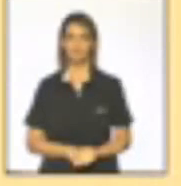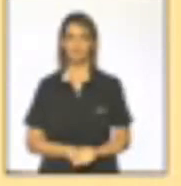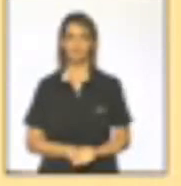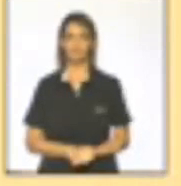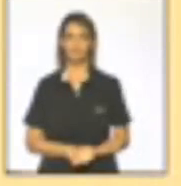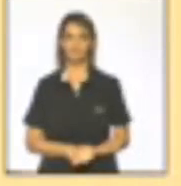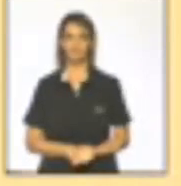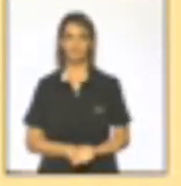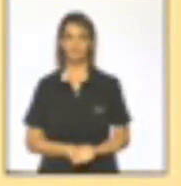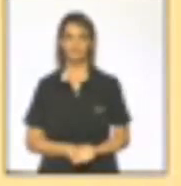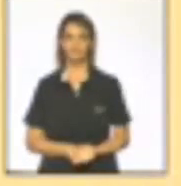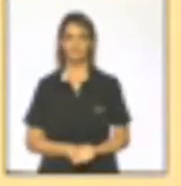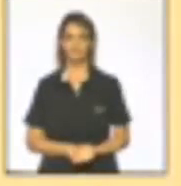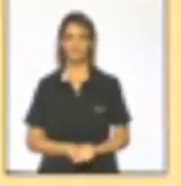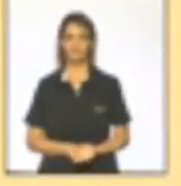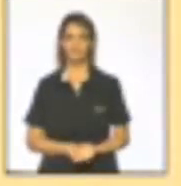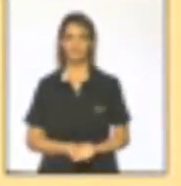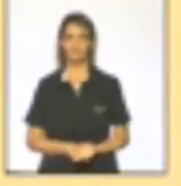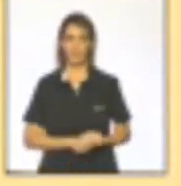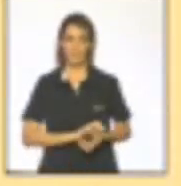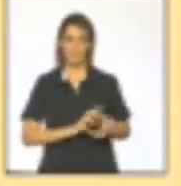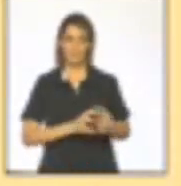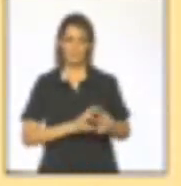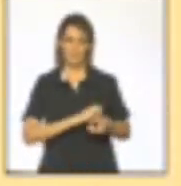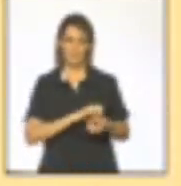primeira camada quase.